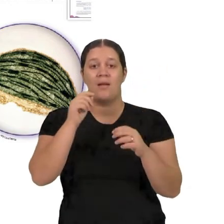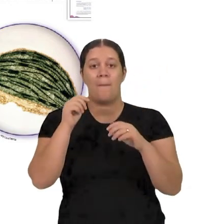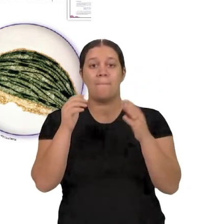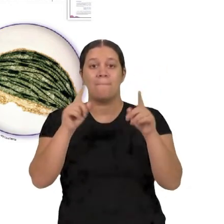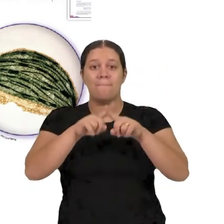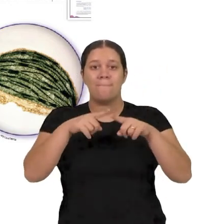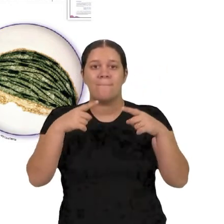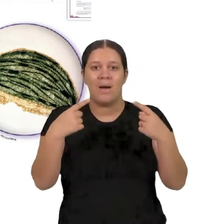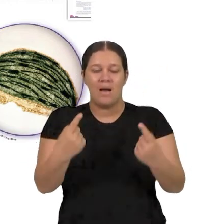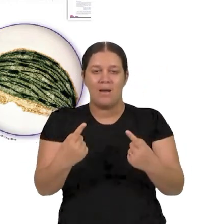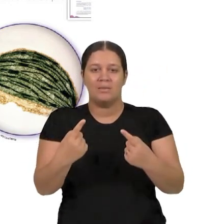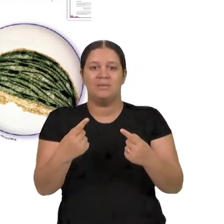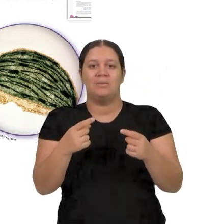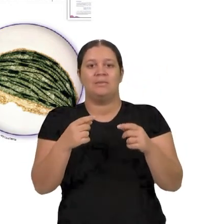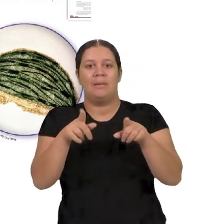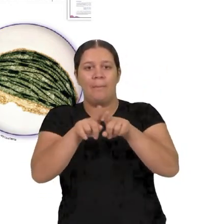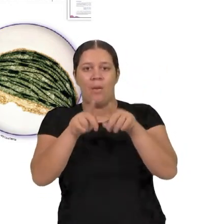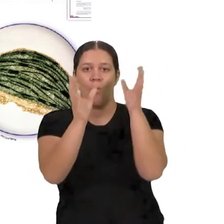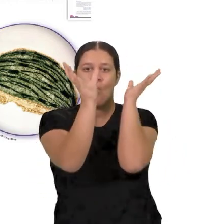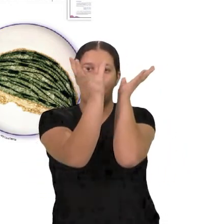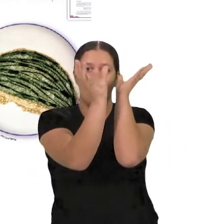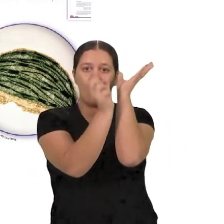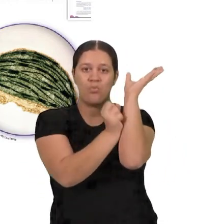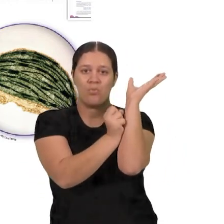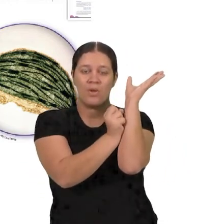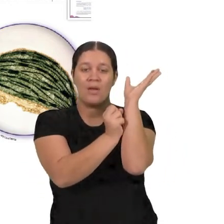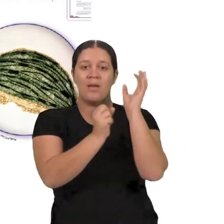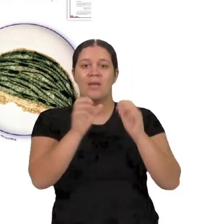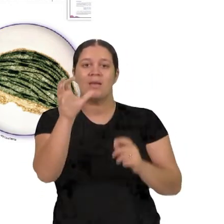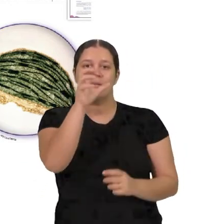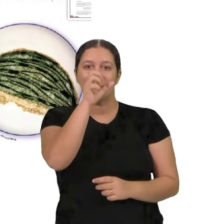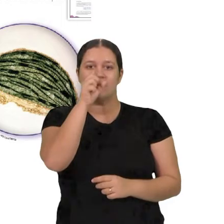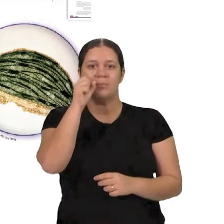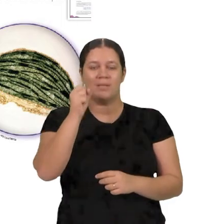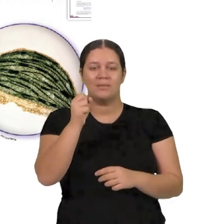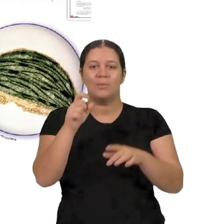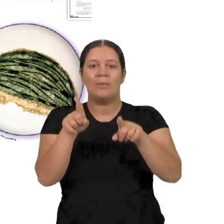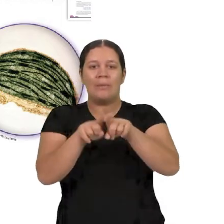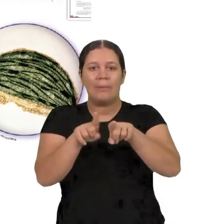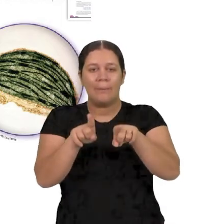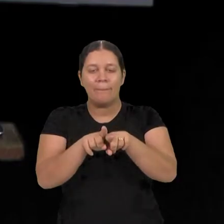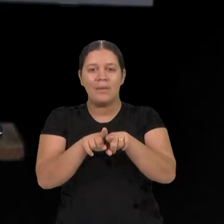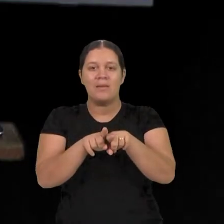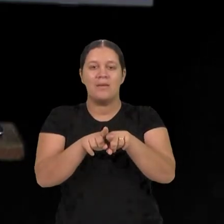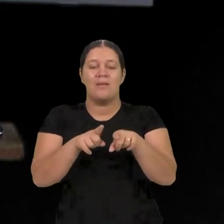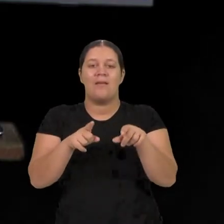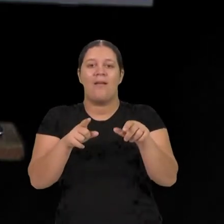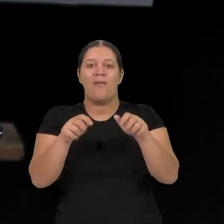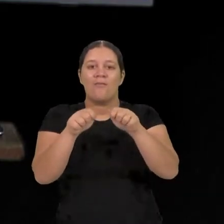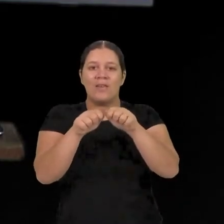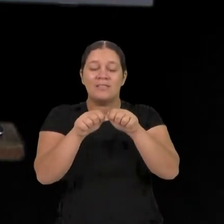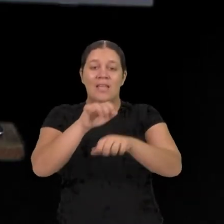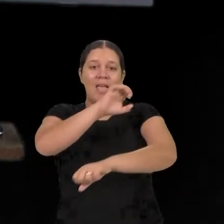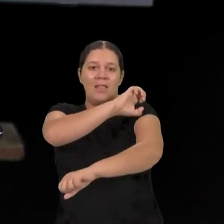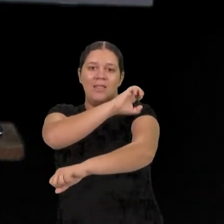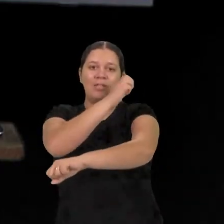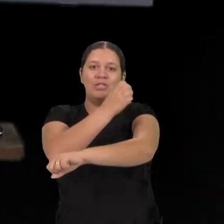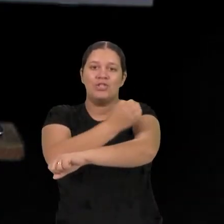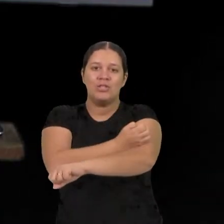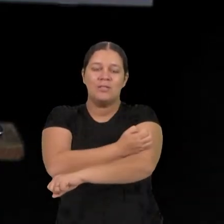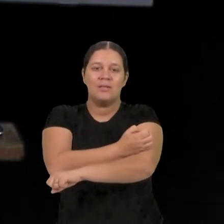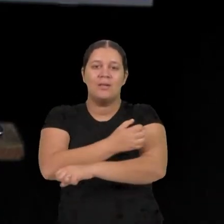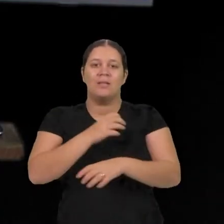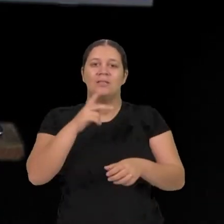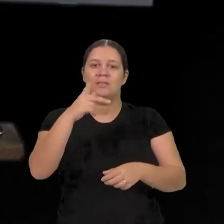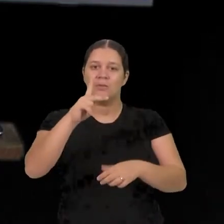no fim das contas, tanto fotossíntese quanto respiração celular, a ideia é justamente produzir energia para